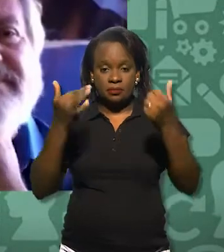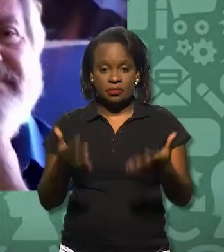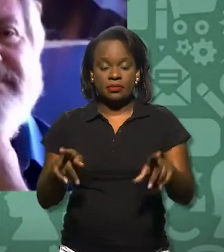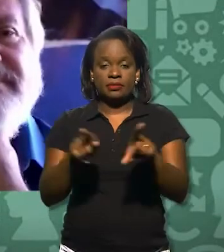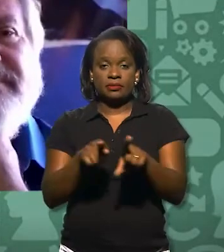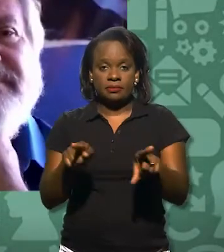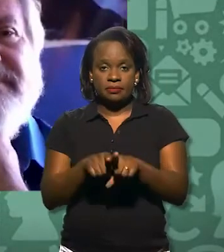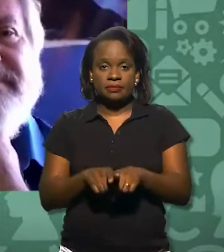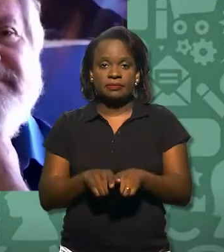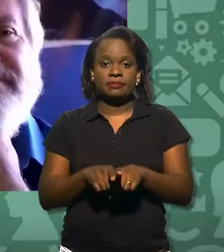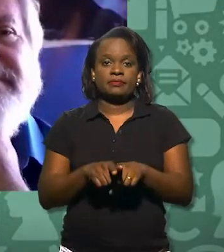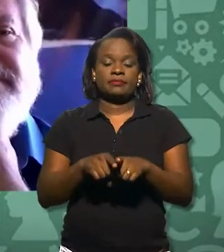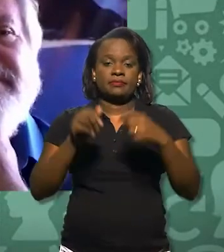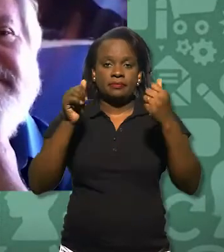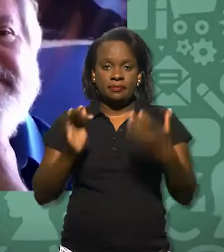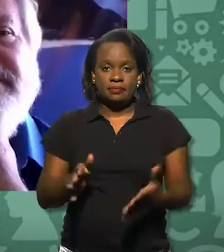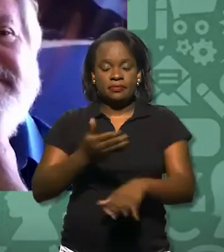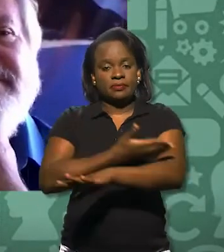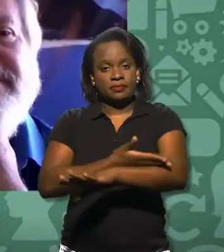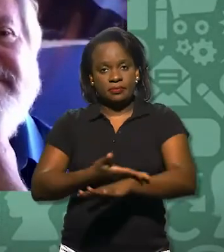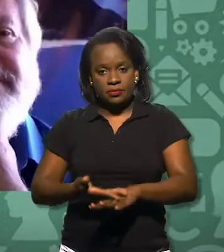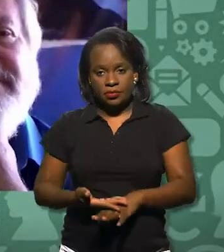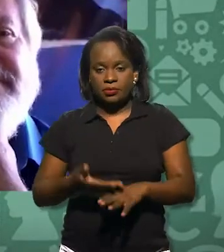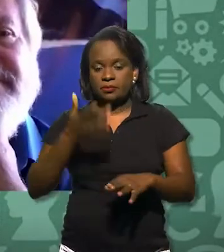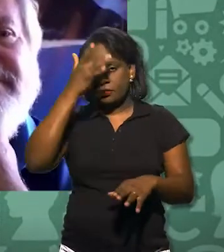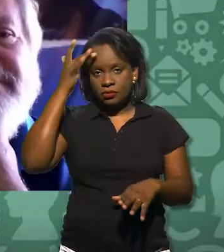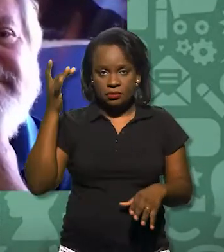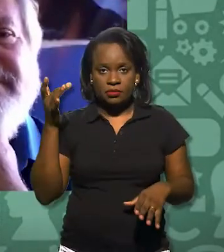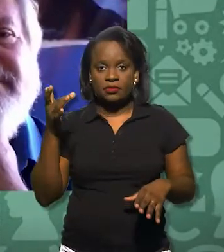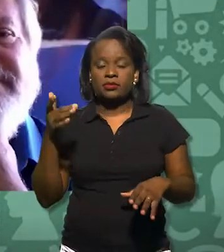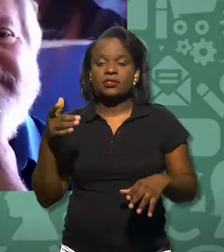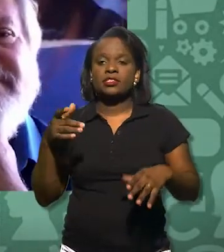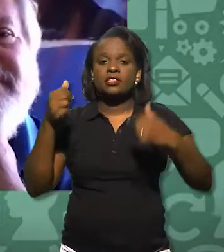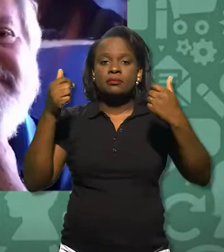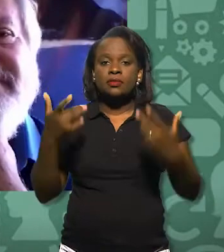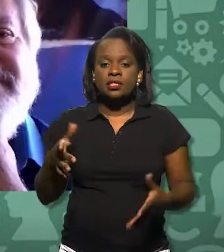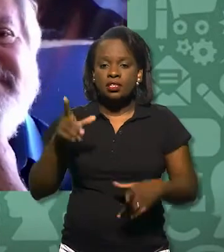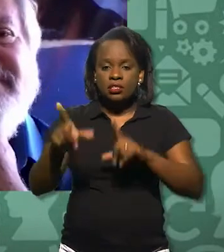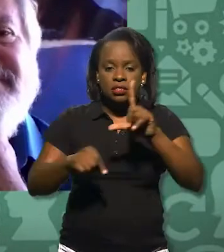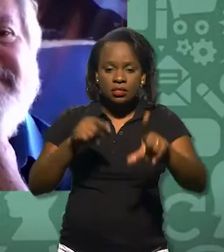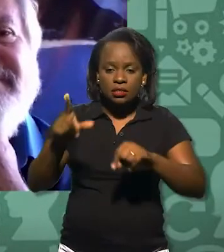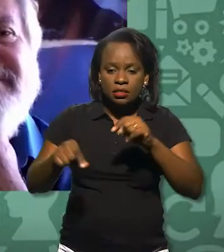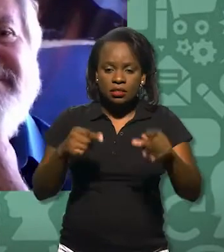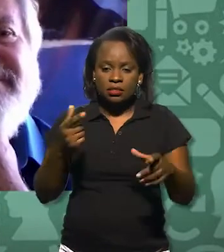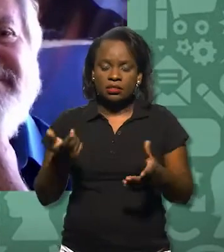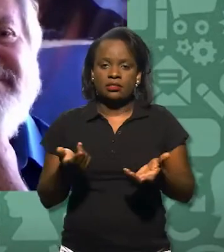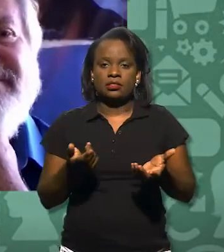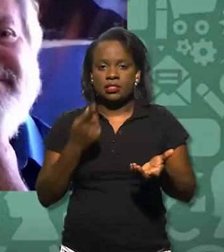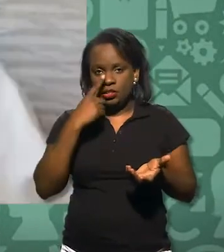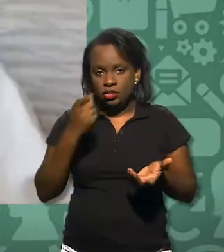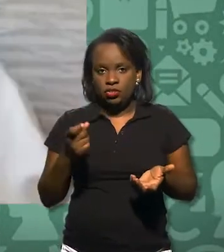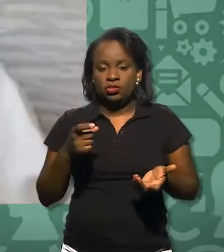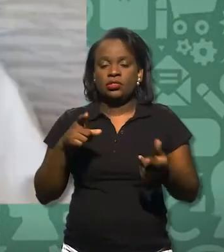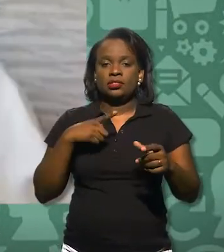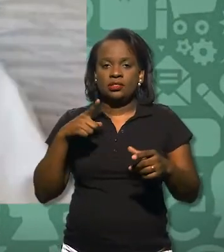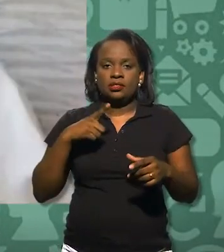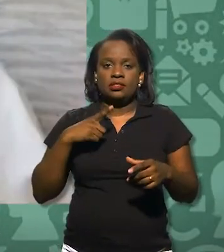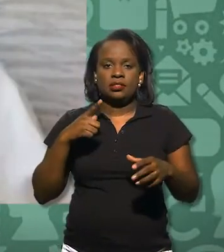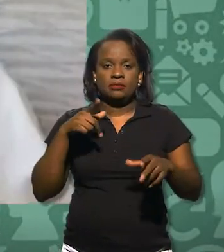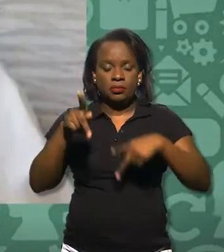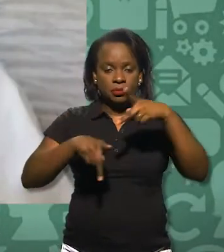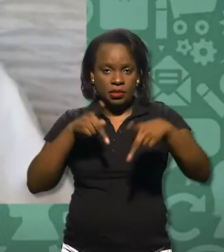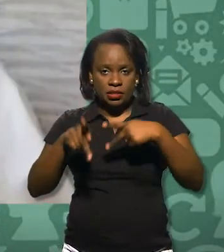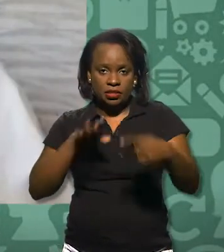que a gente falou muito aqui no programa em relação a hábitos, né, comportamentos, a questão da coleta seletiva, né, Bianca? A